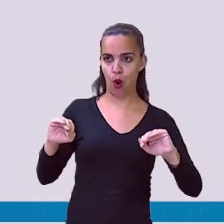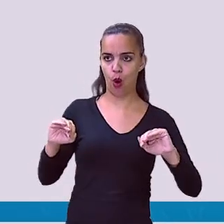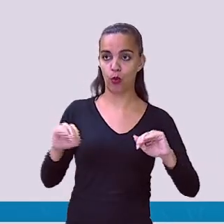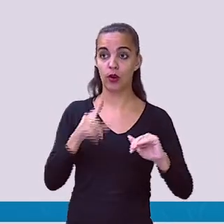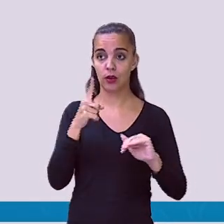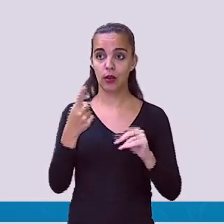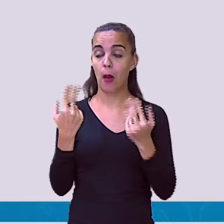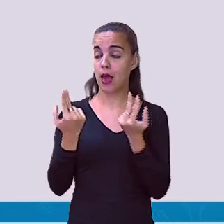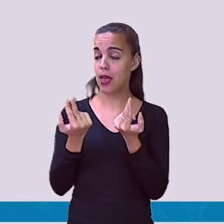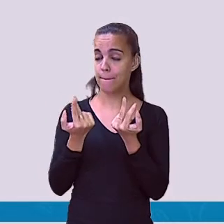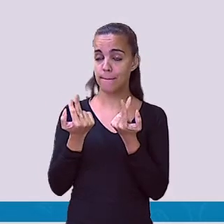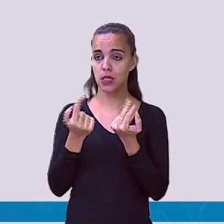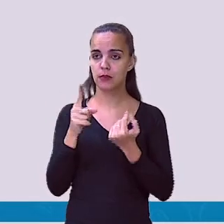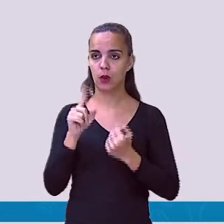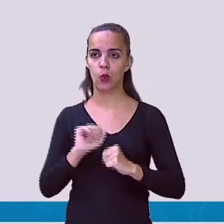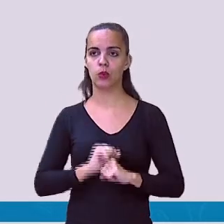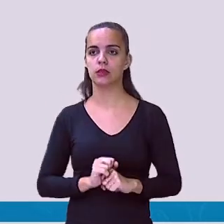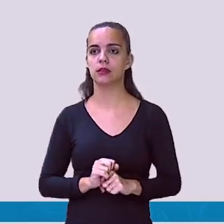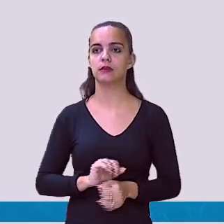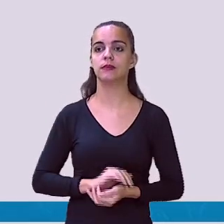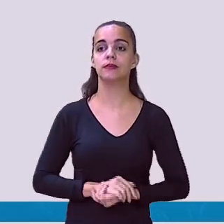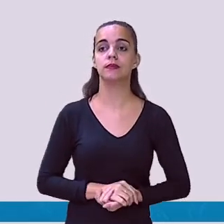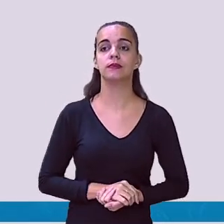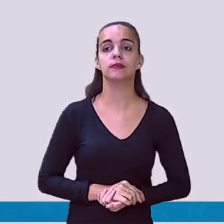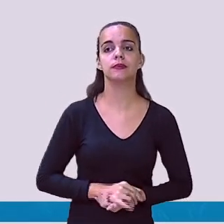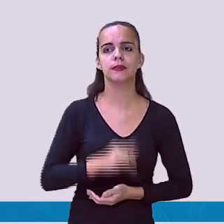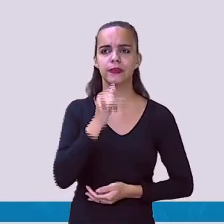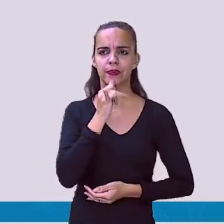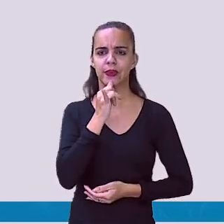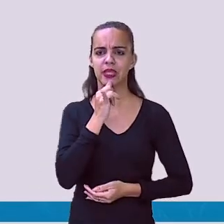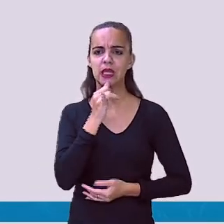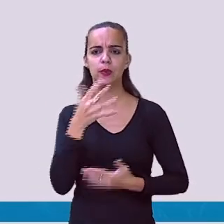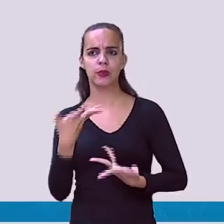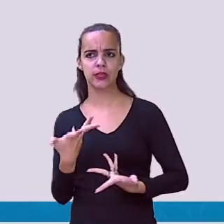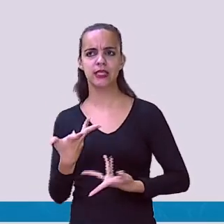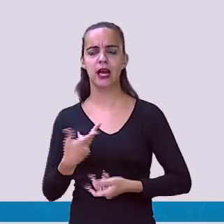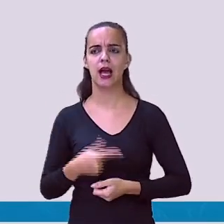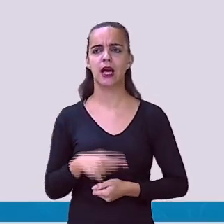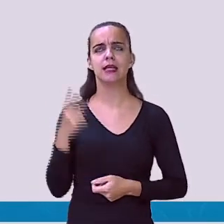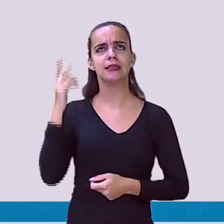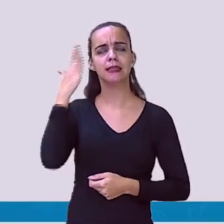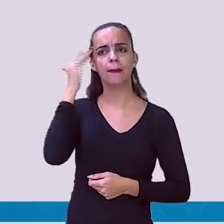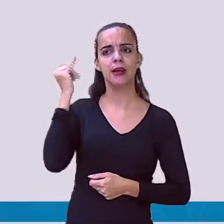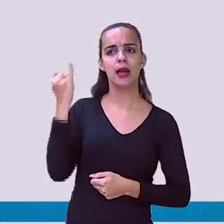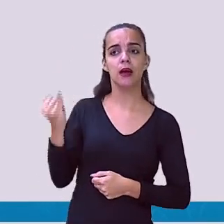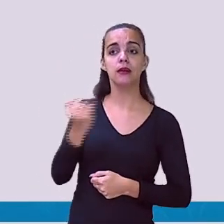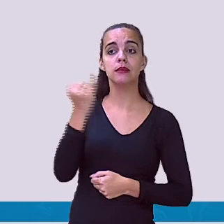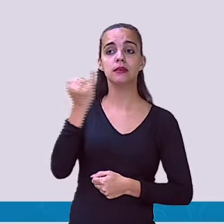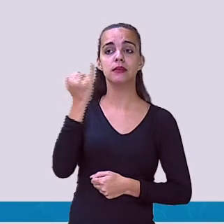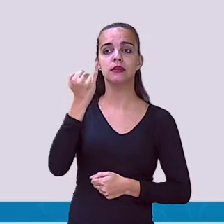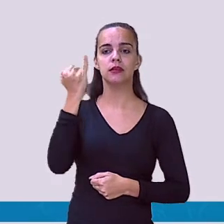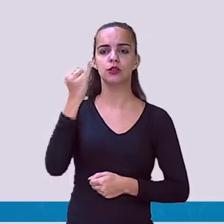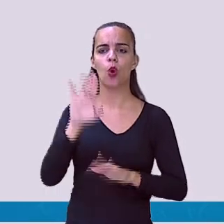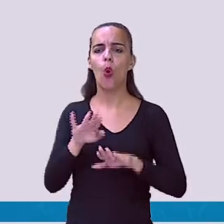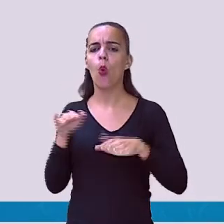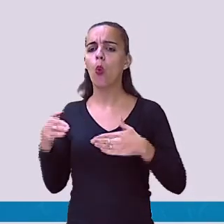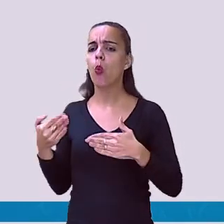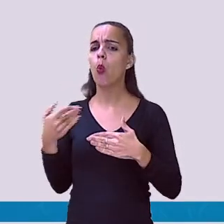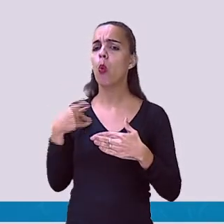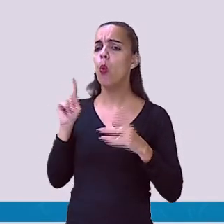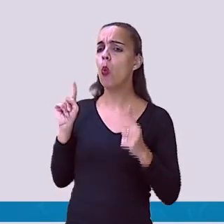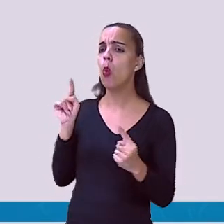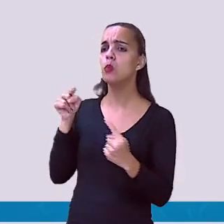dois líquidos. O que vai acontecer? A importância das